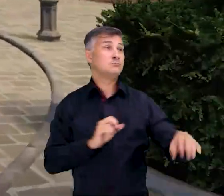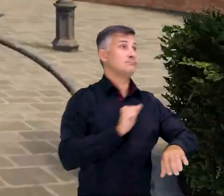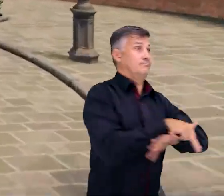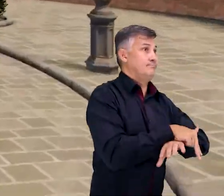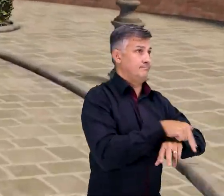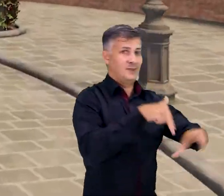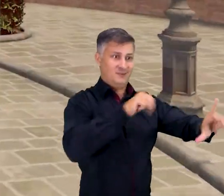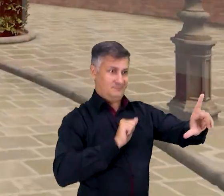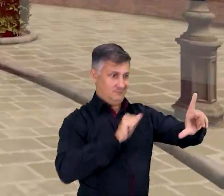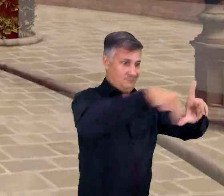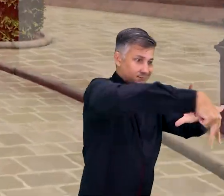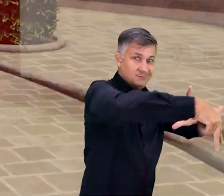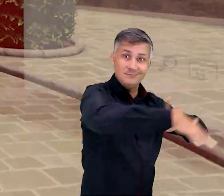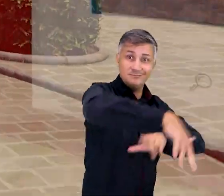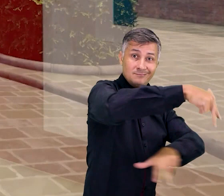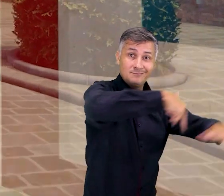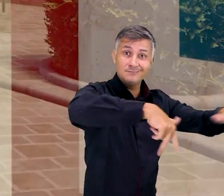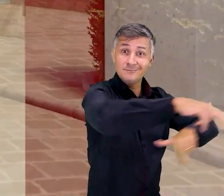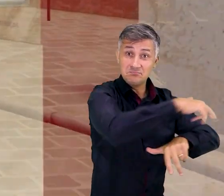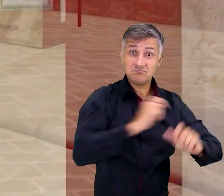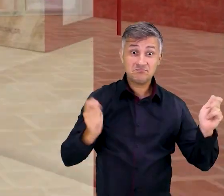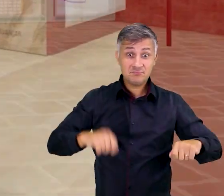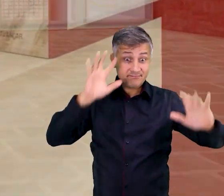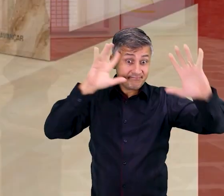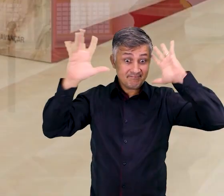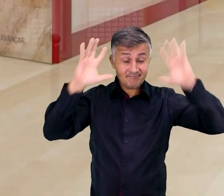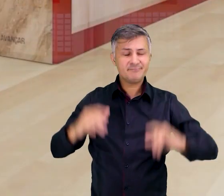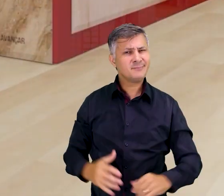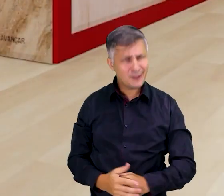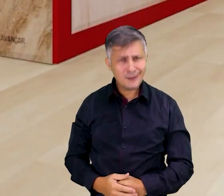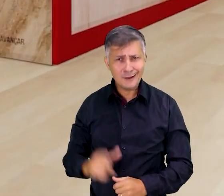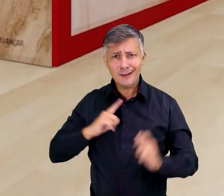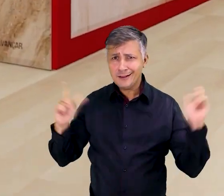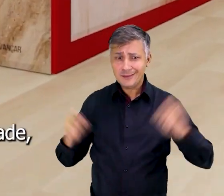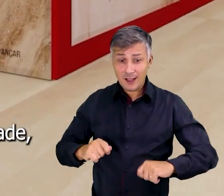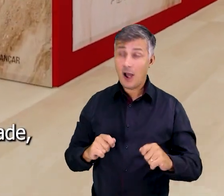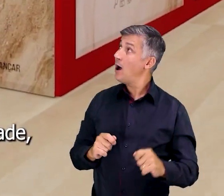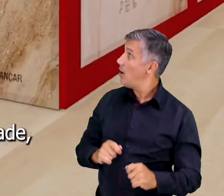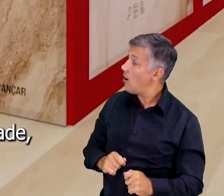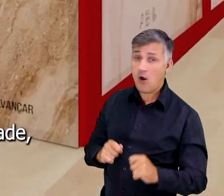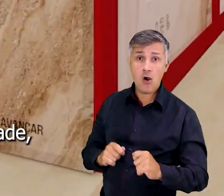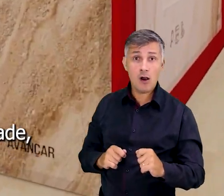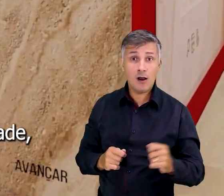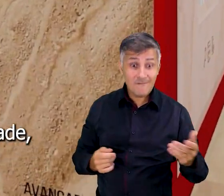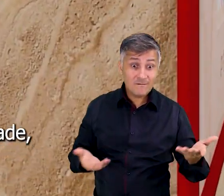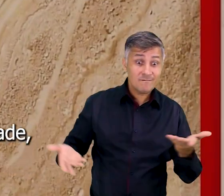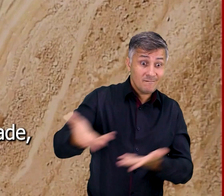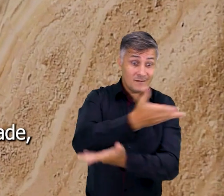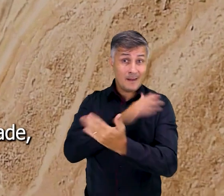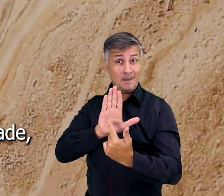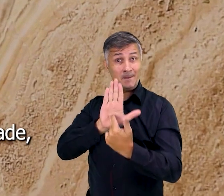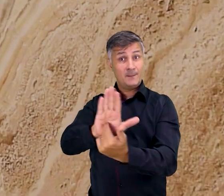distância. A atividade mais atrativa e viável nesse novo mundo é a artística. Nesse mundo de representação